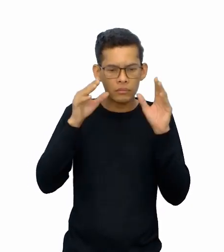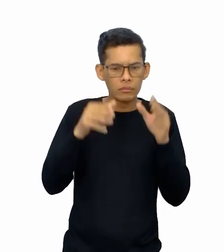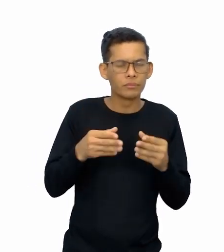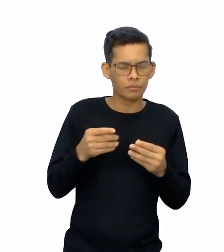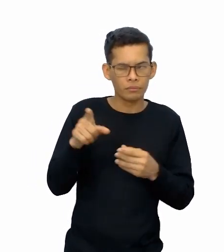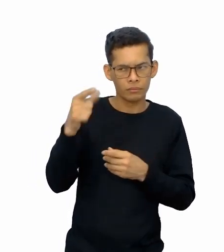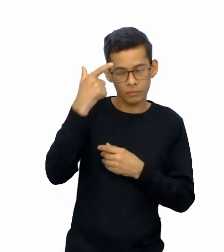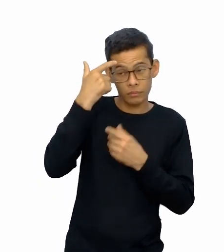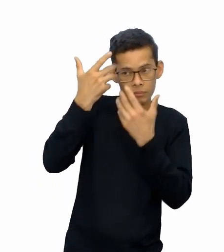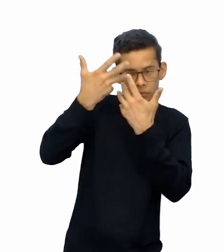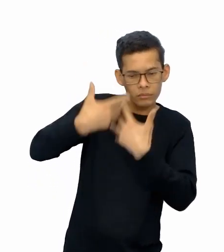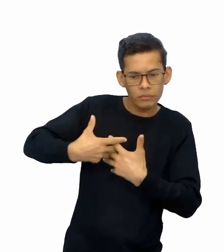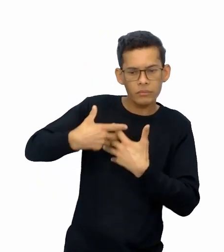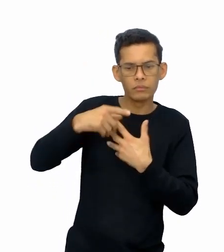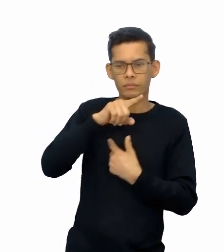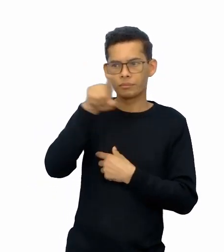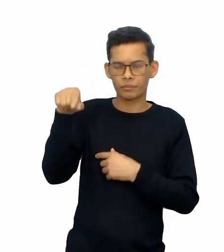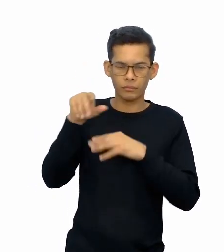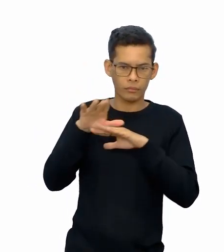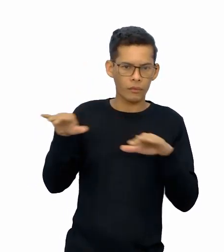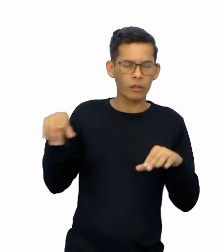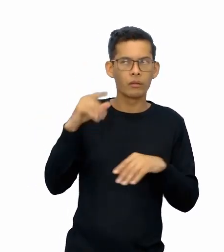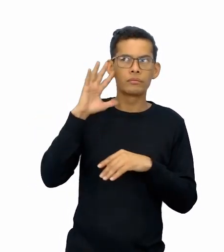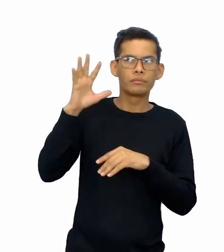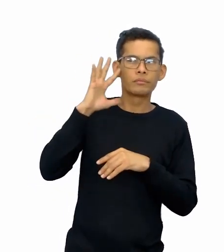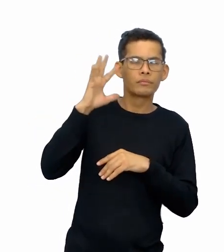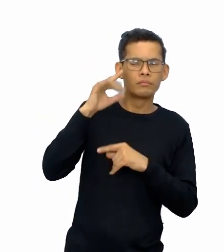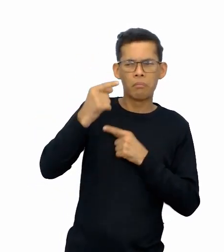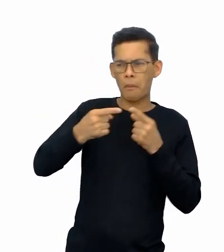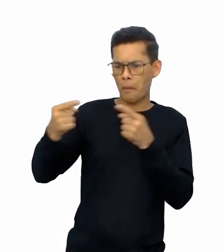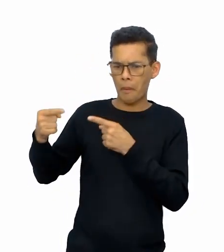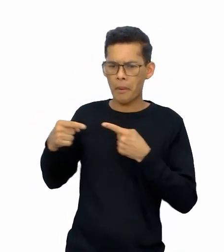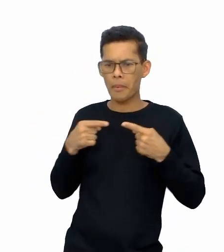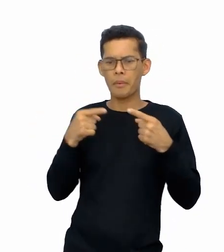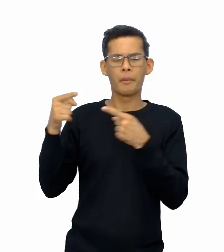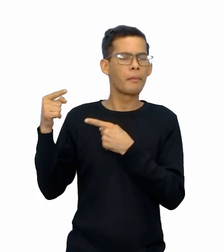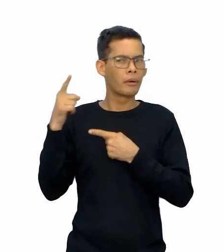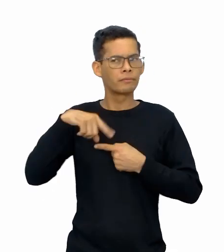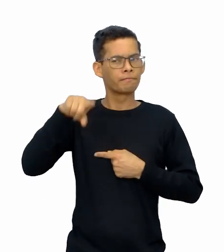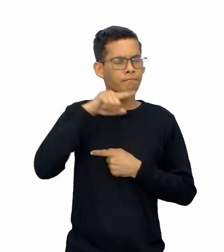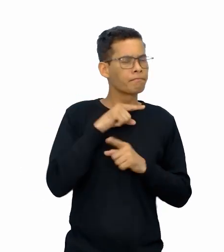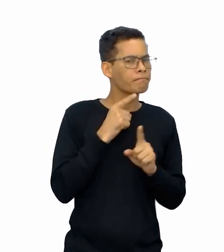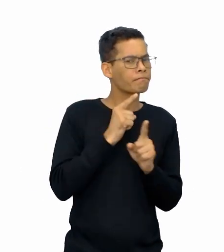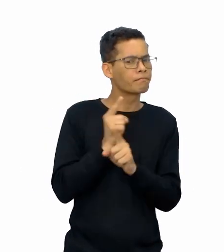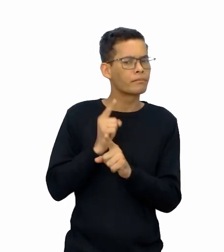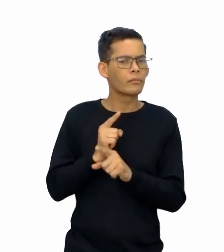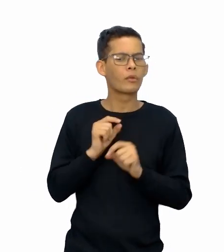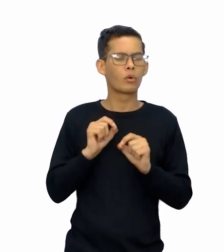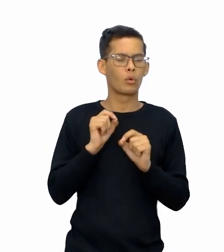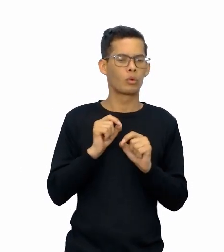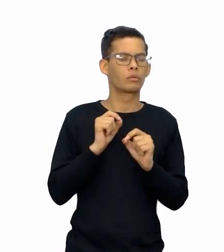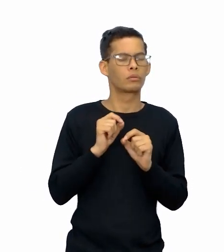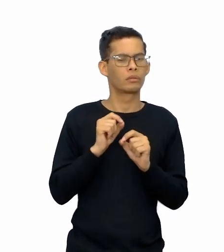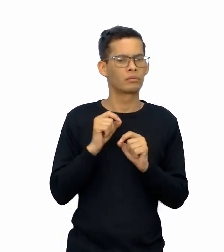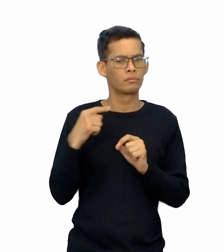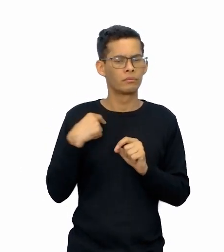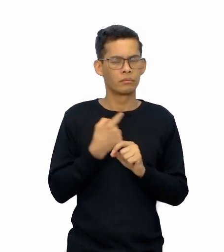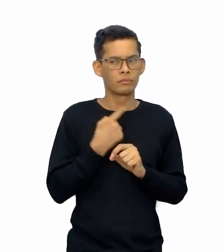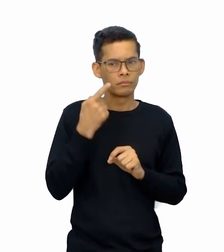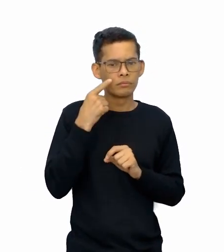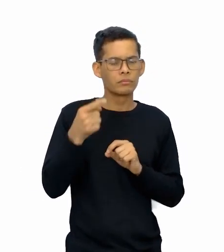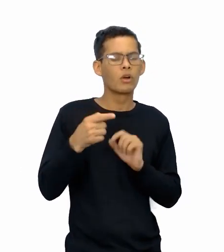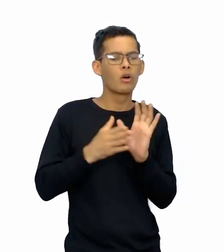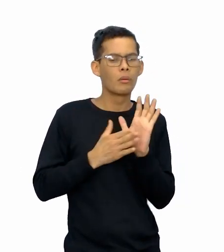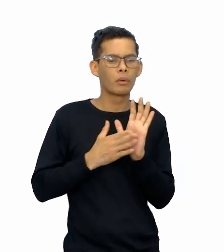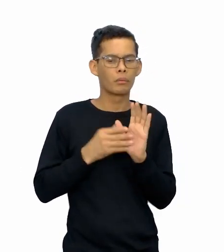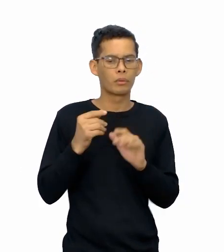eles a pensar, levando eles a refletir, a discutir, né, nós identificamos mais esse proposta de experimentação